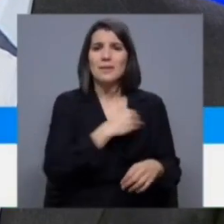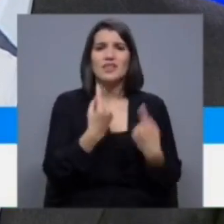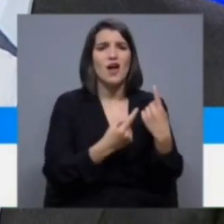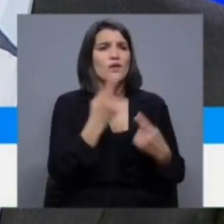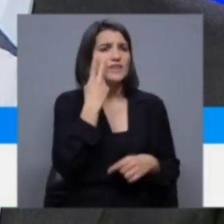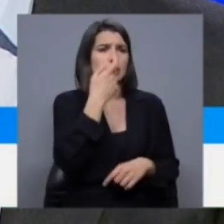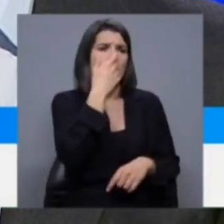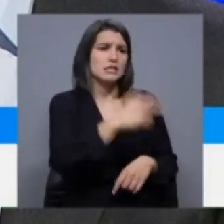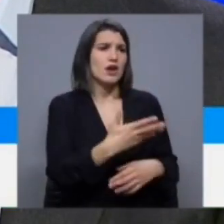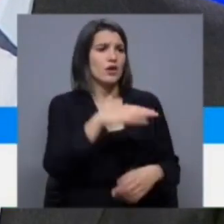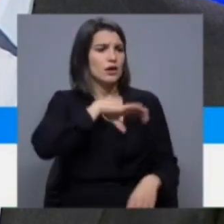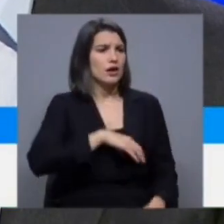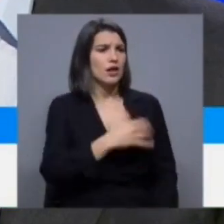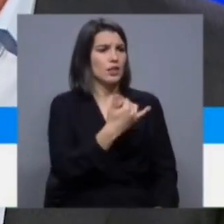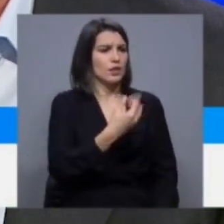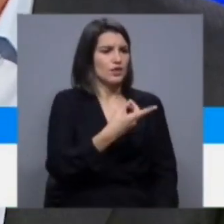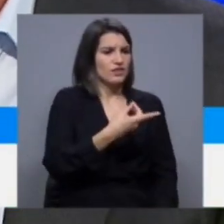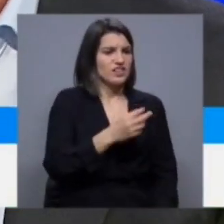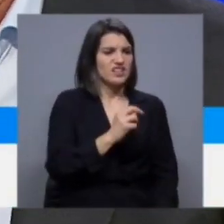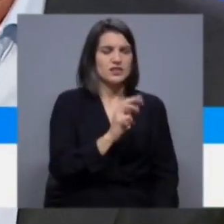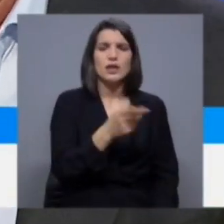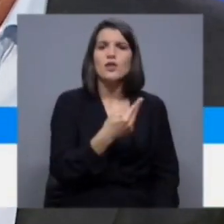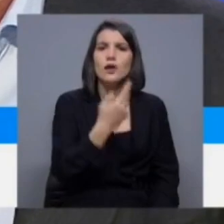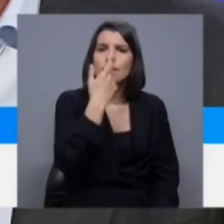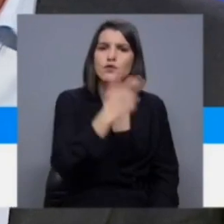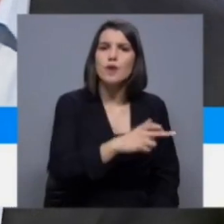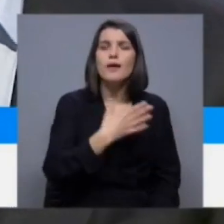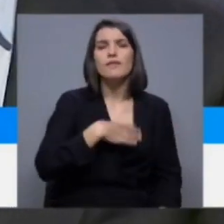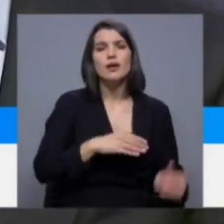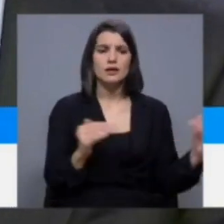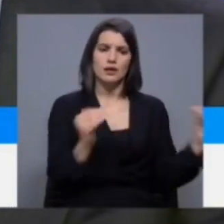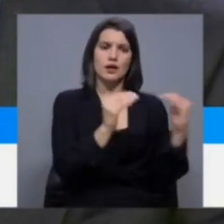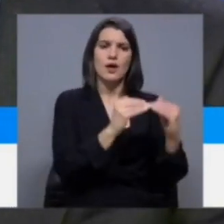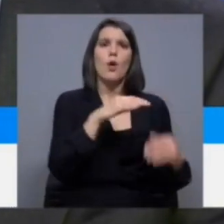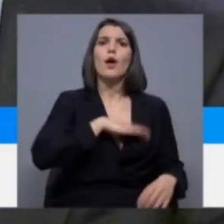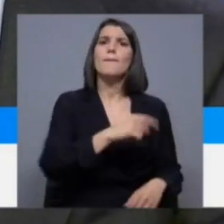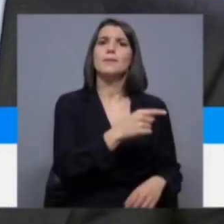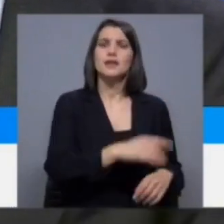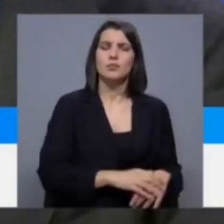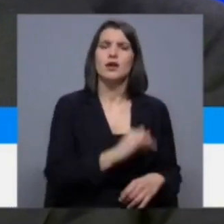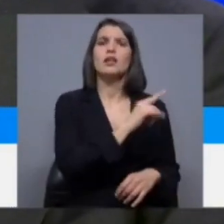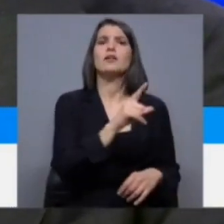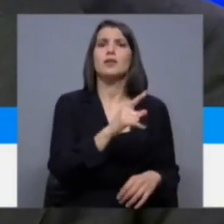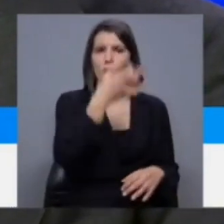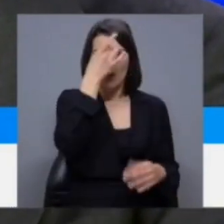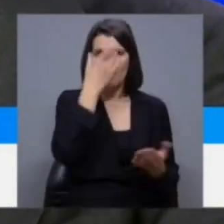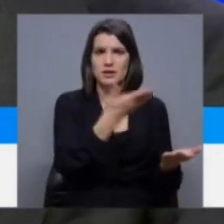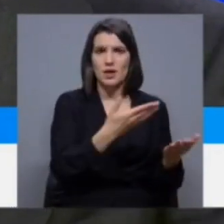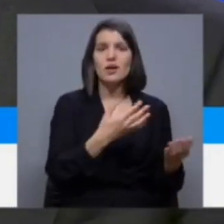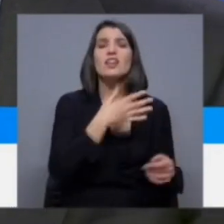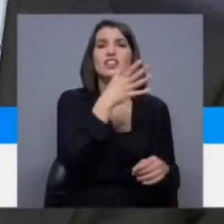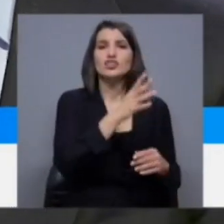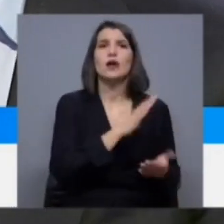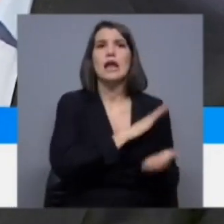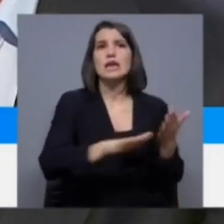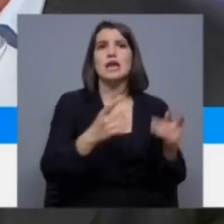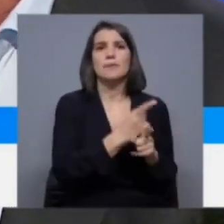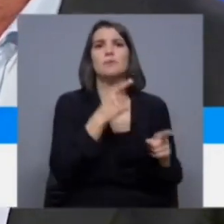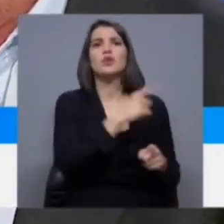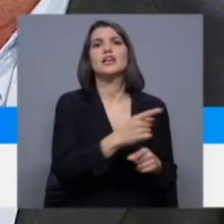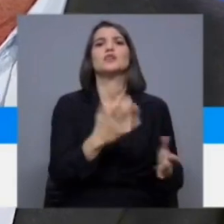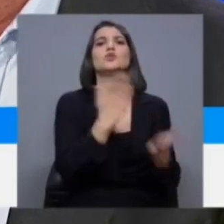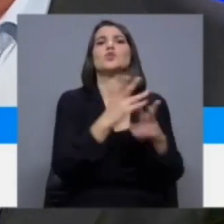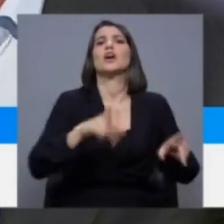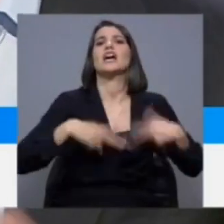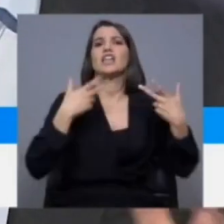usados na vida hoje que servem 293 a retenção nós queremos chegar aí para o salário mínimo o que é que a gente tem legal sensores nada que eu percebe uma